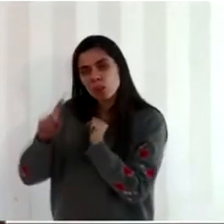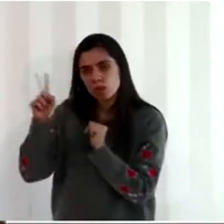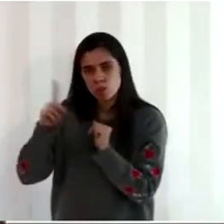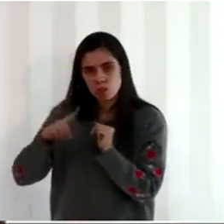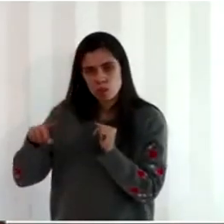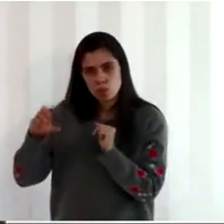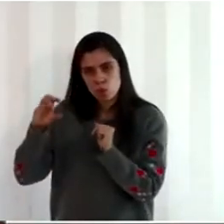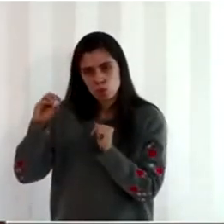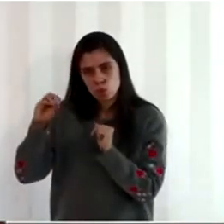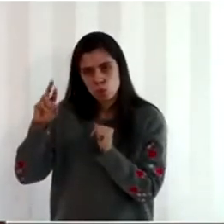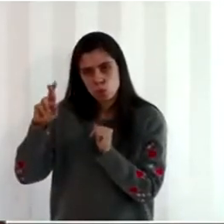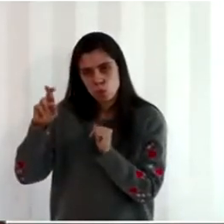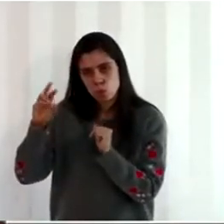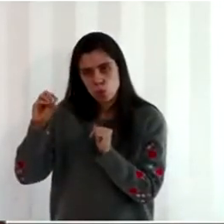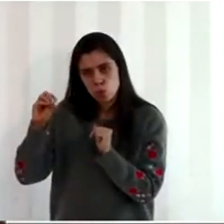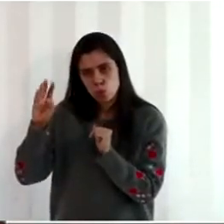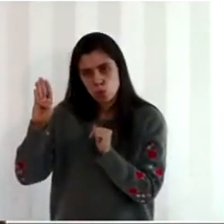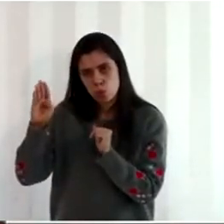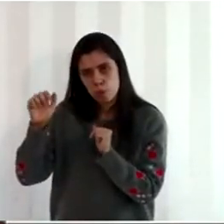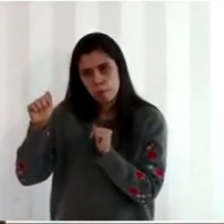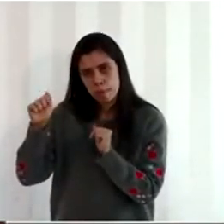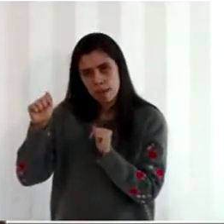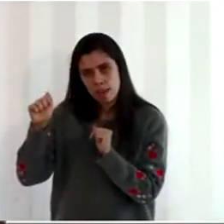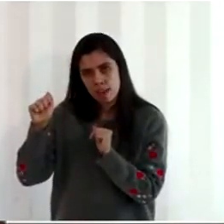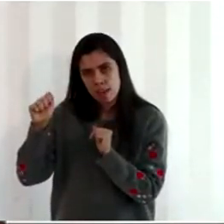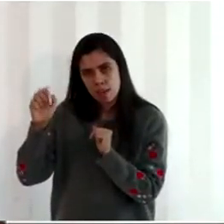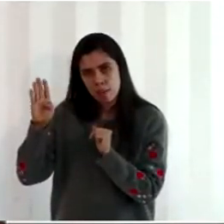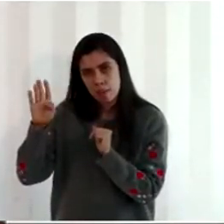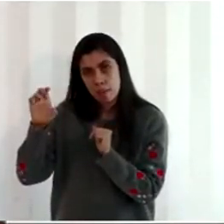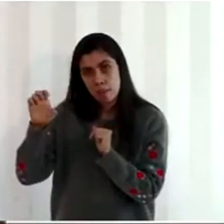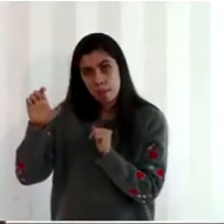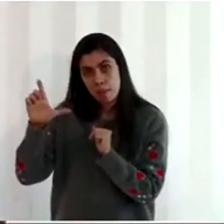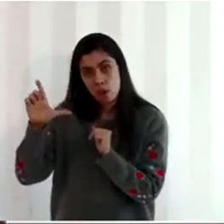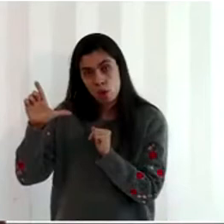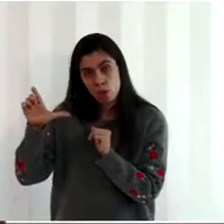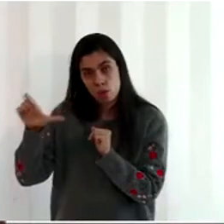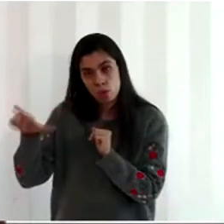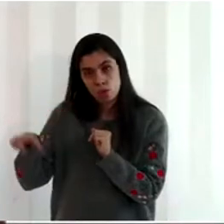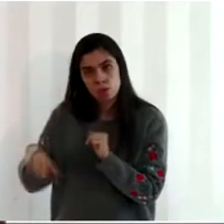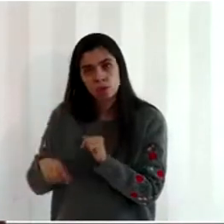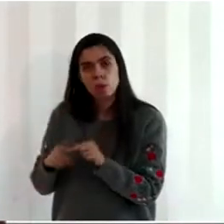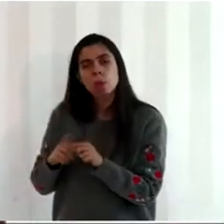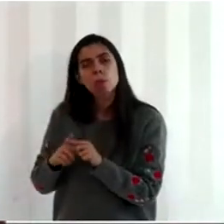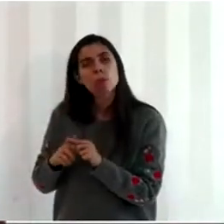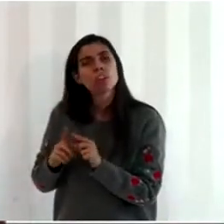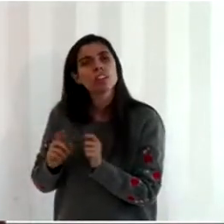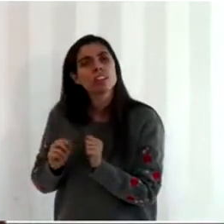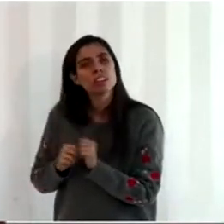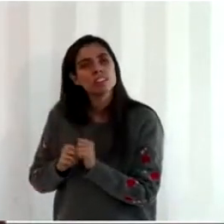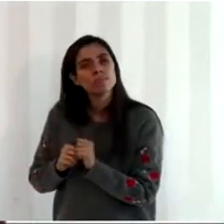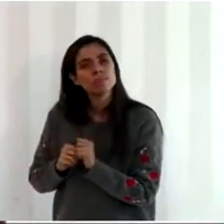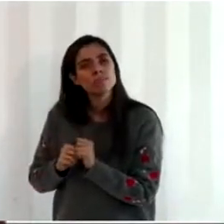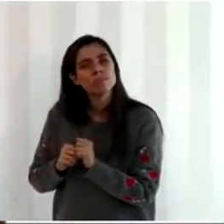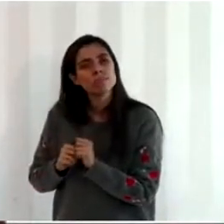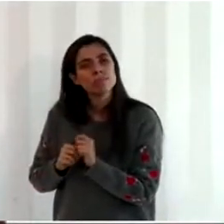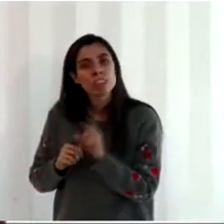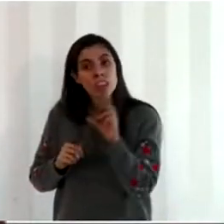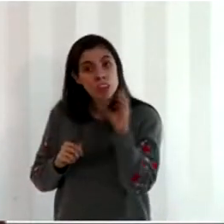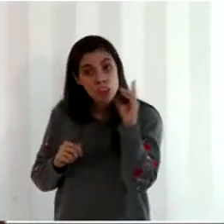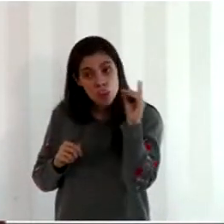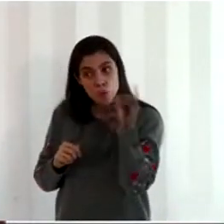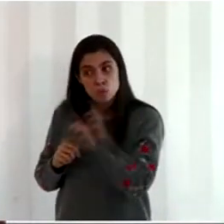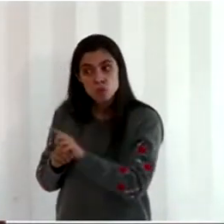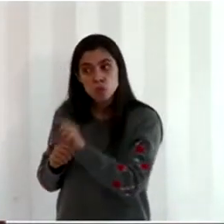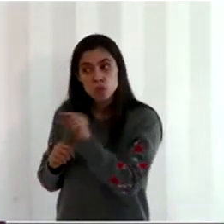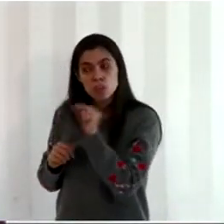escolhido. Não, irmãos, não foi coincidência, foi providência de Deus, já estava nos propósitos de Deus. Deus sabe